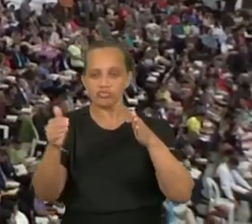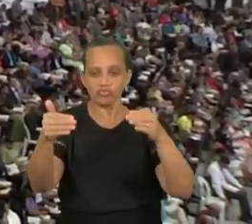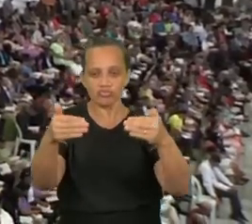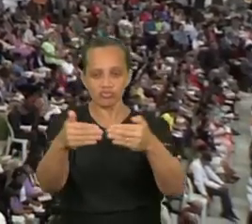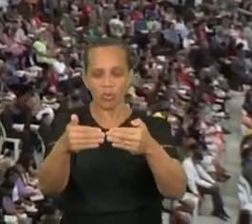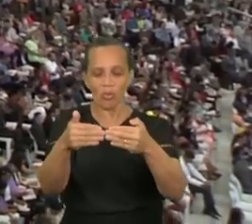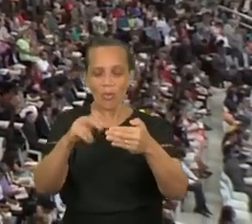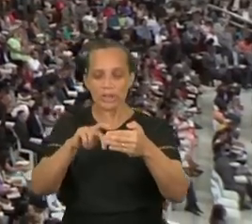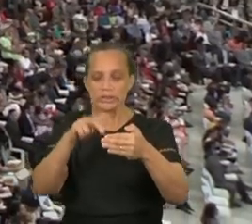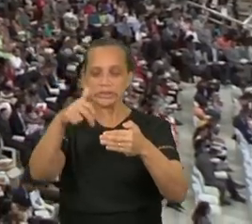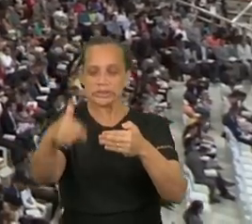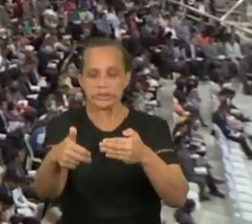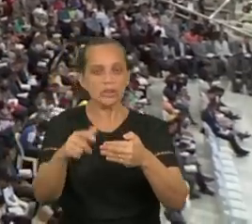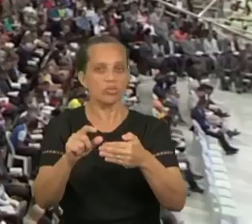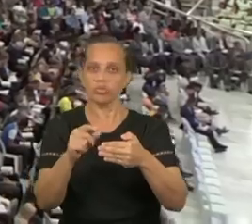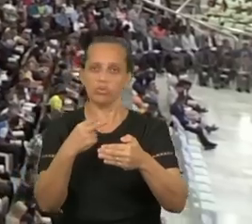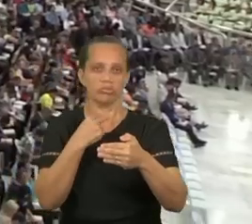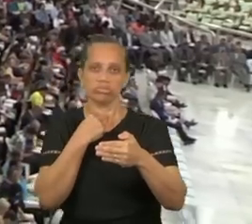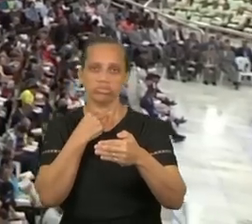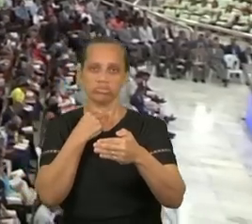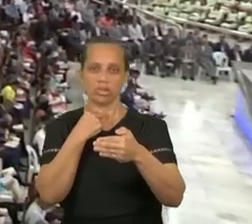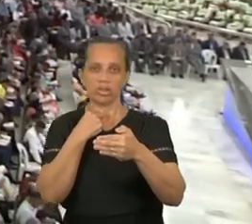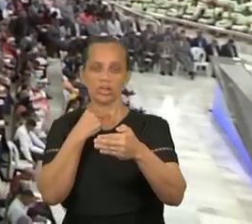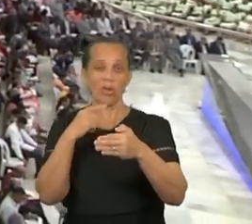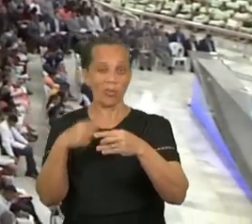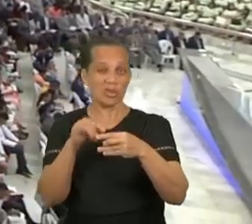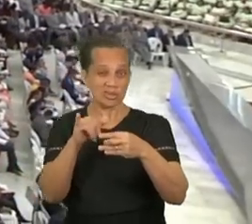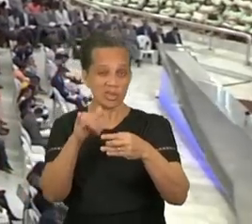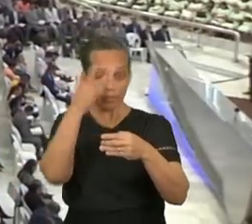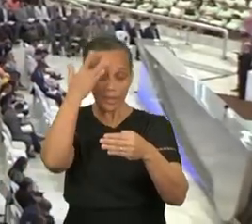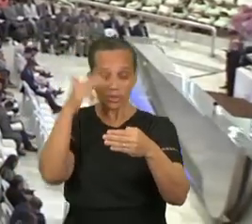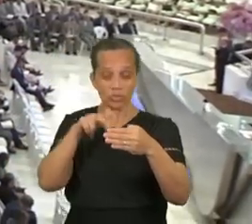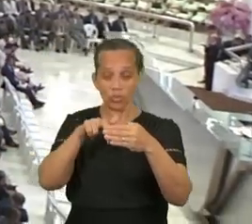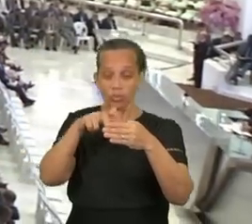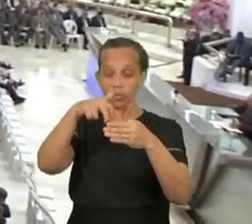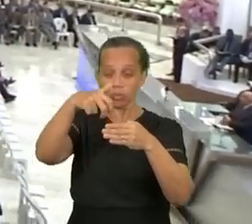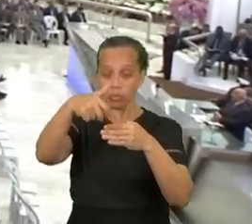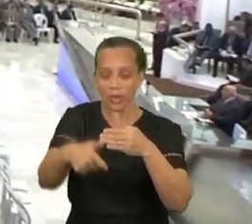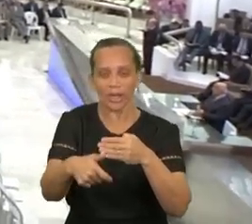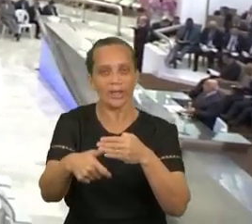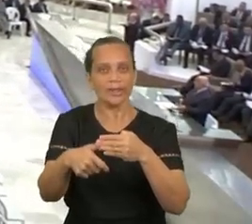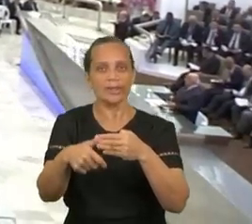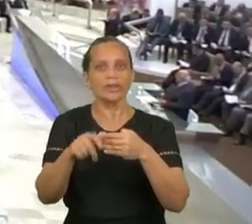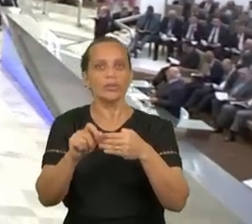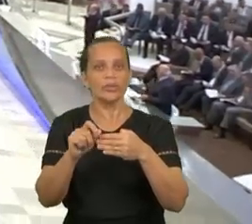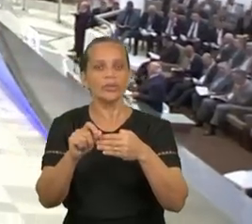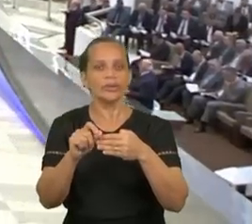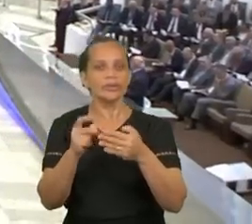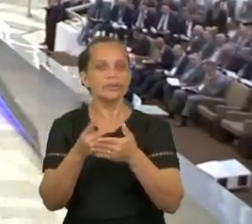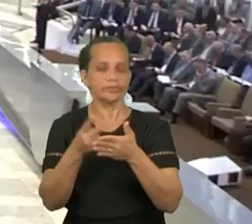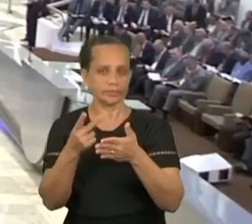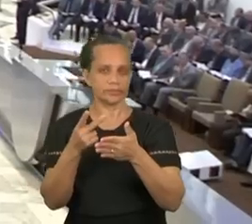ponhas culpa de sangue na tua casa se alguém de alguma maneira cair dela quer dizer